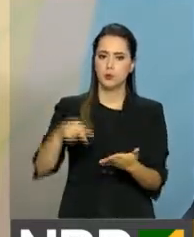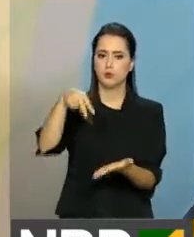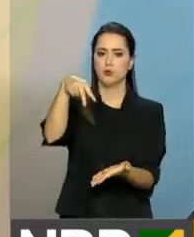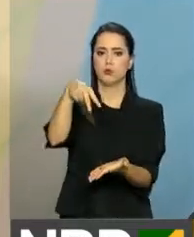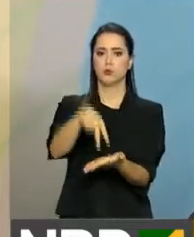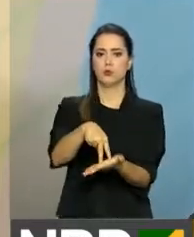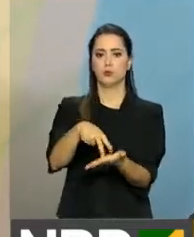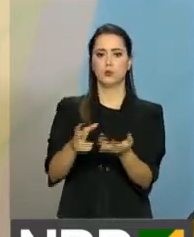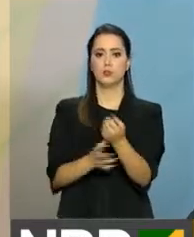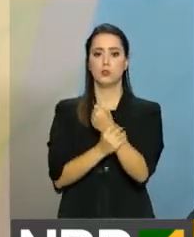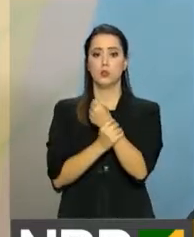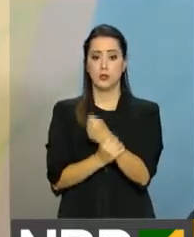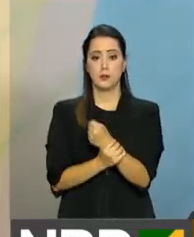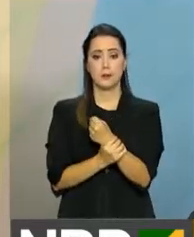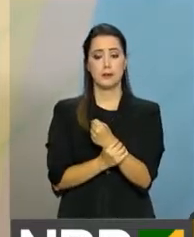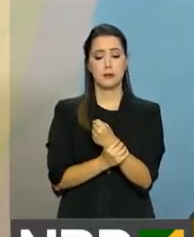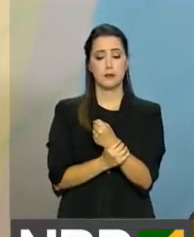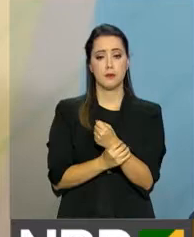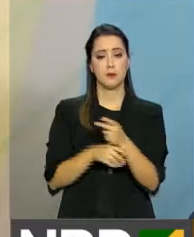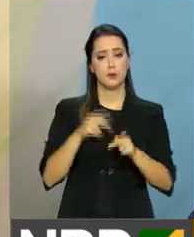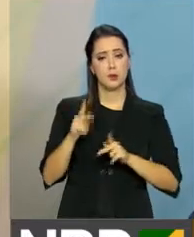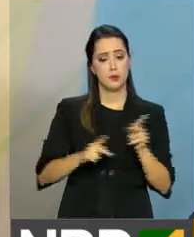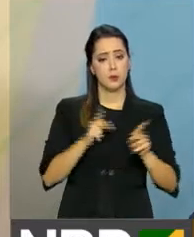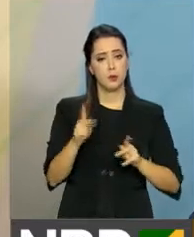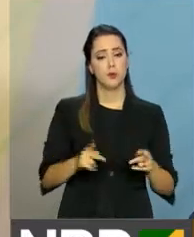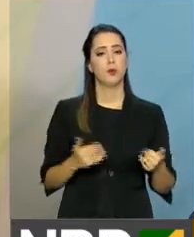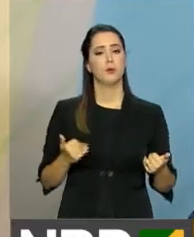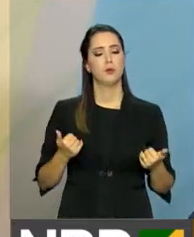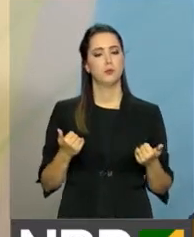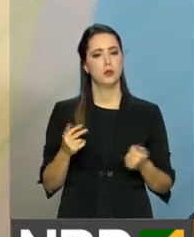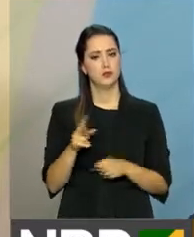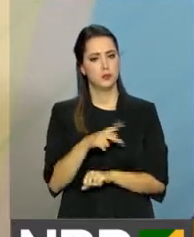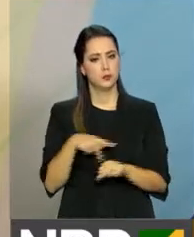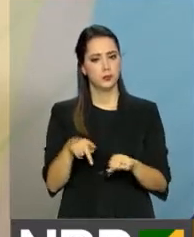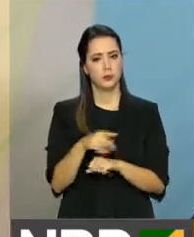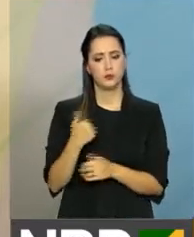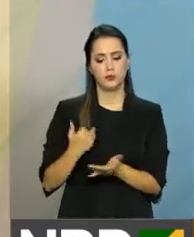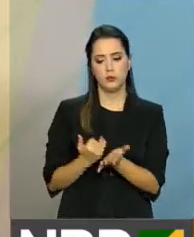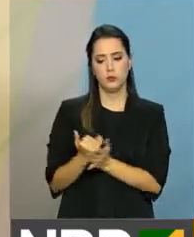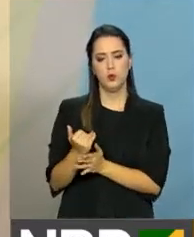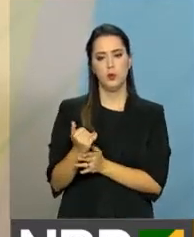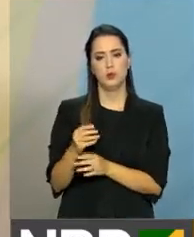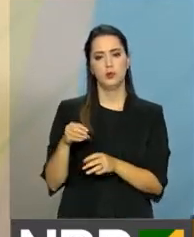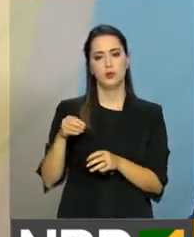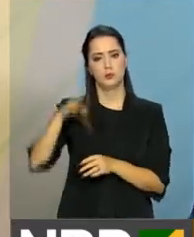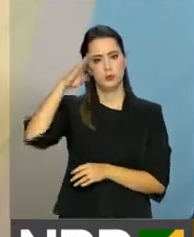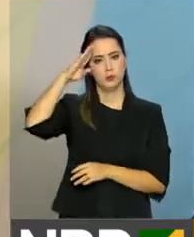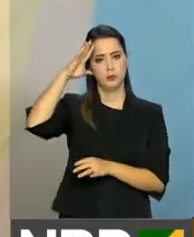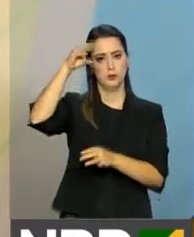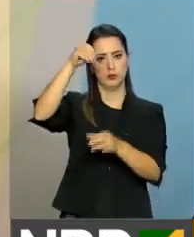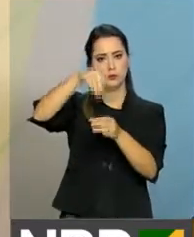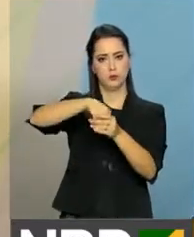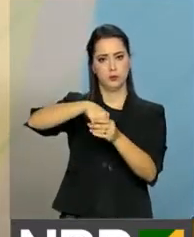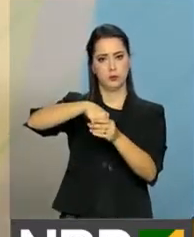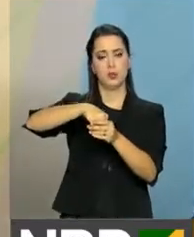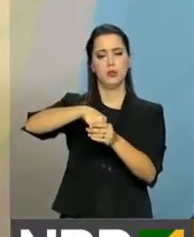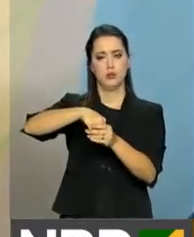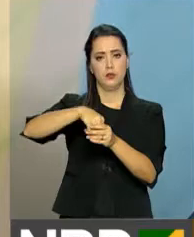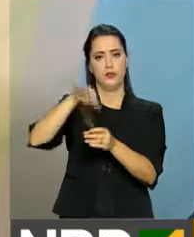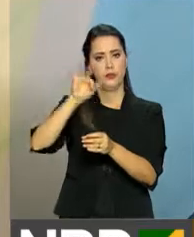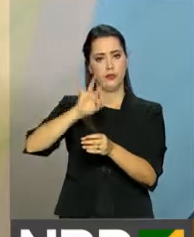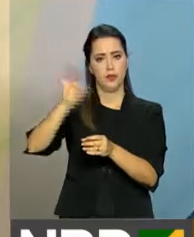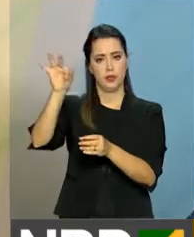segurança pública no país começamos pela intervenção federal também parcial